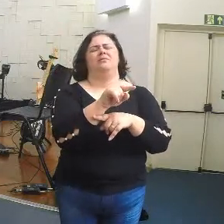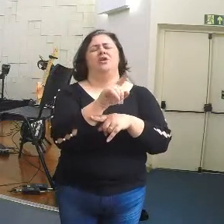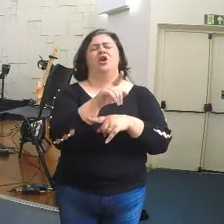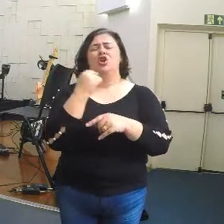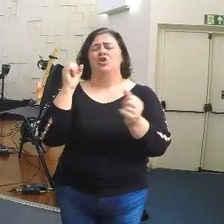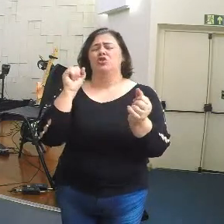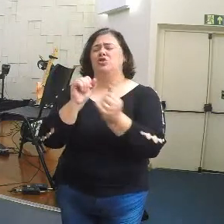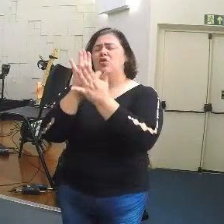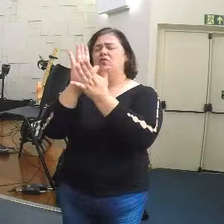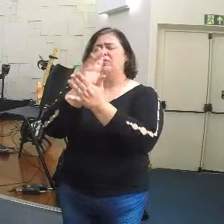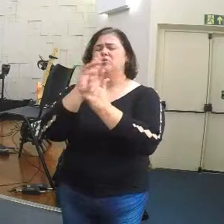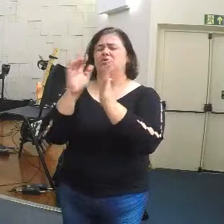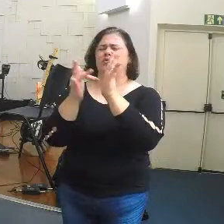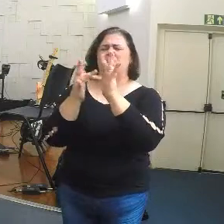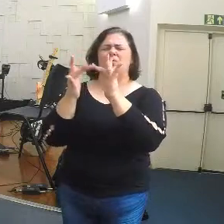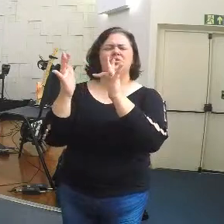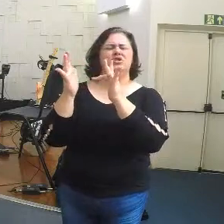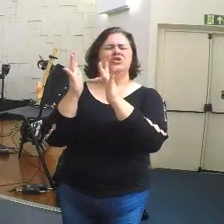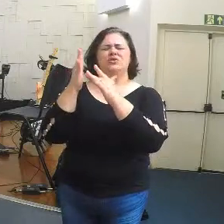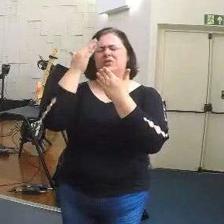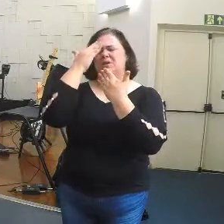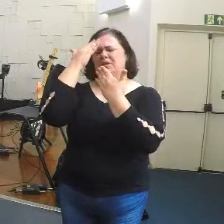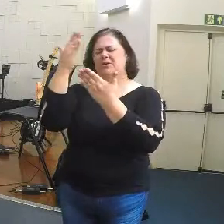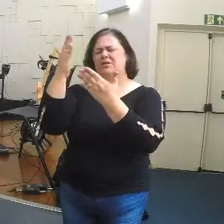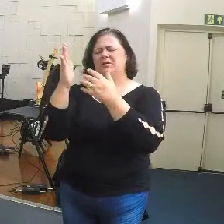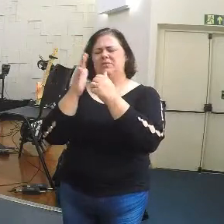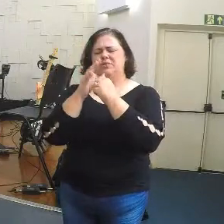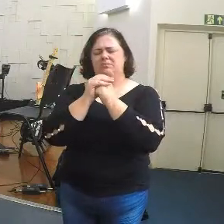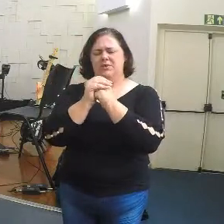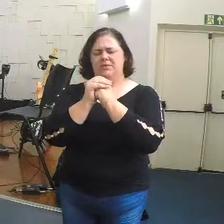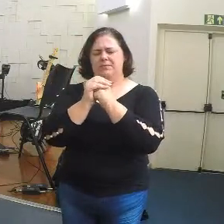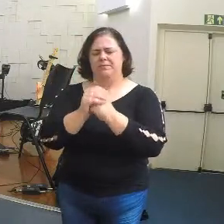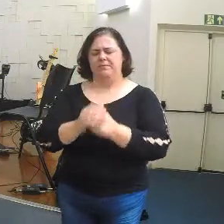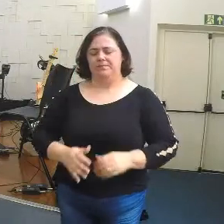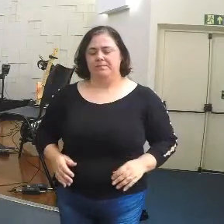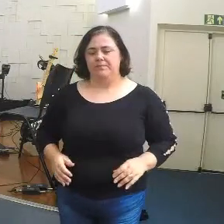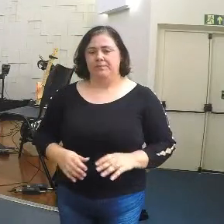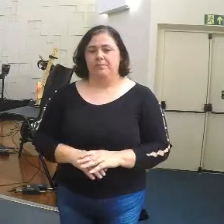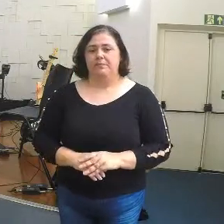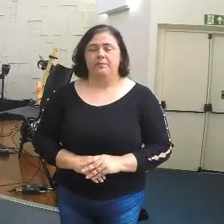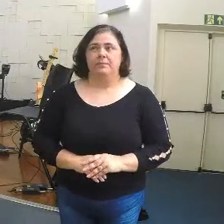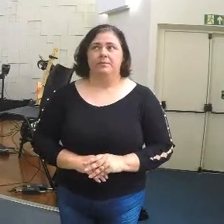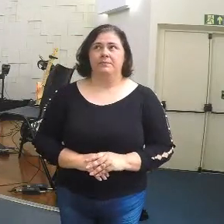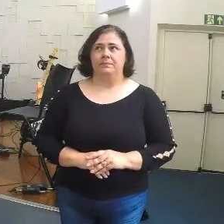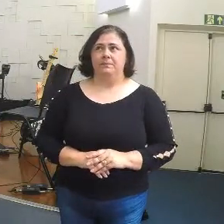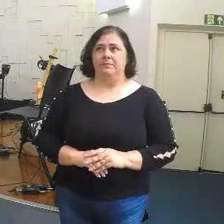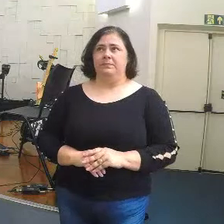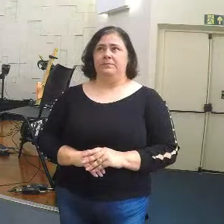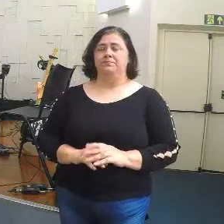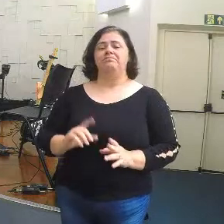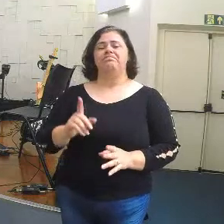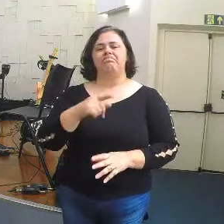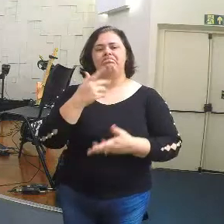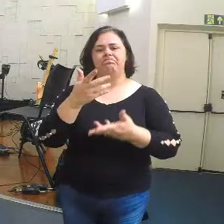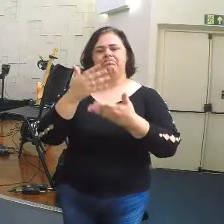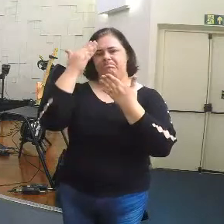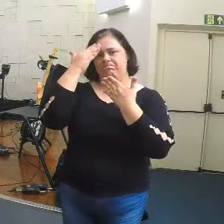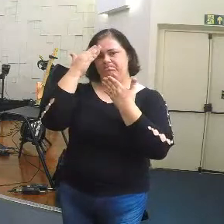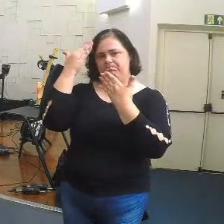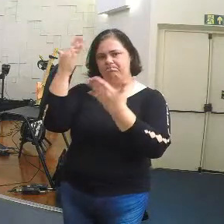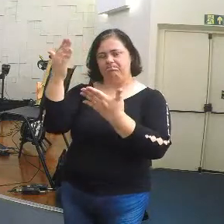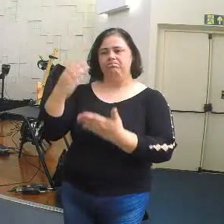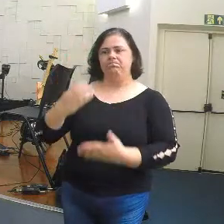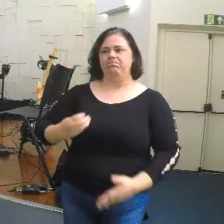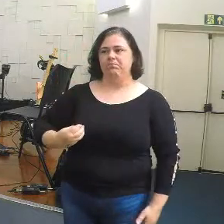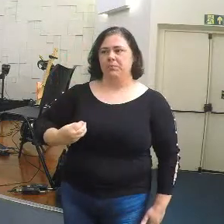te agradecemos em nome de Jesus. Amém. Meus irmãos, nós queremos agradecer a